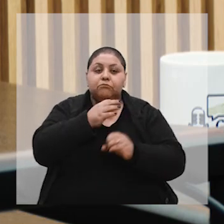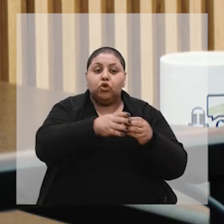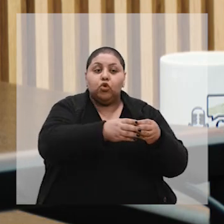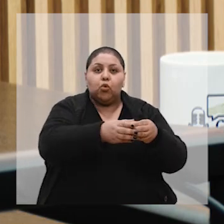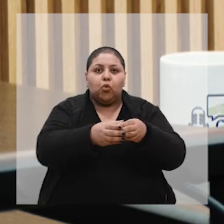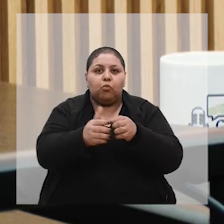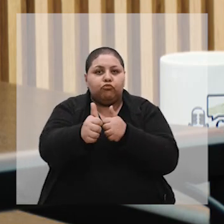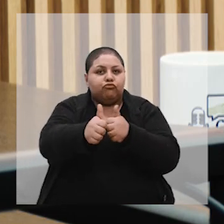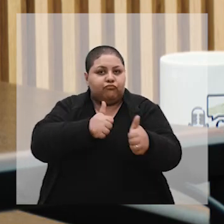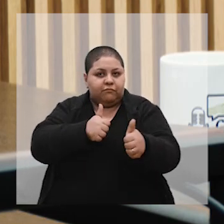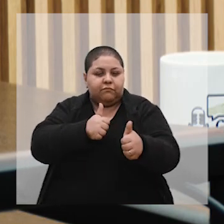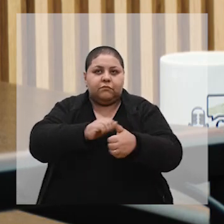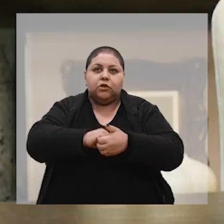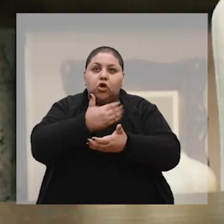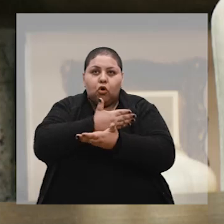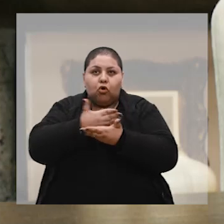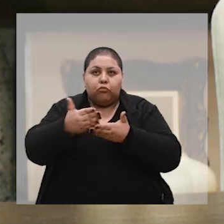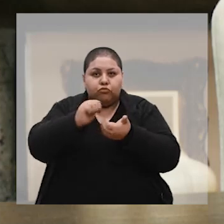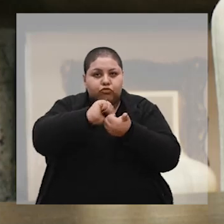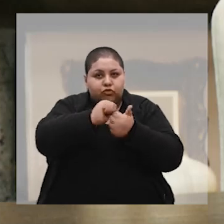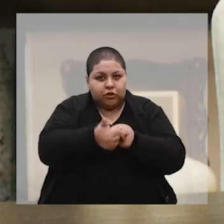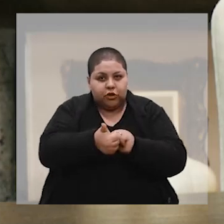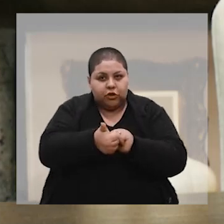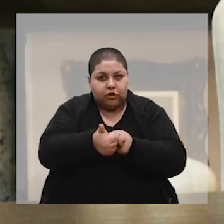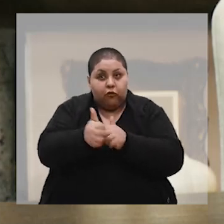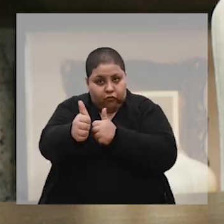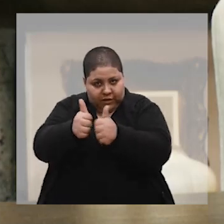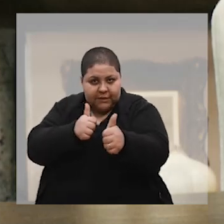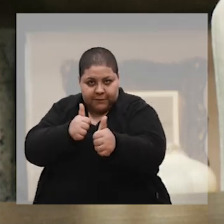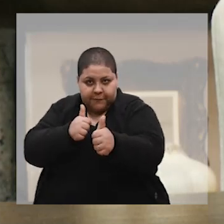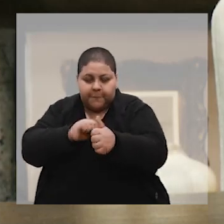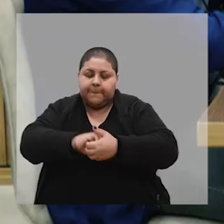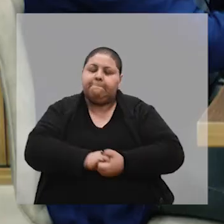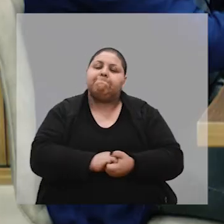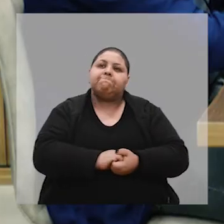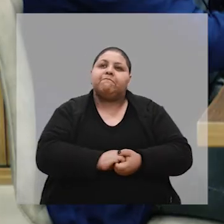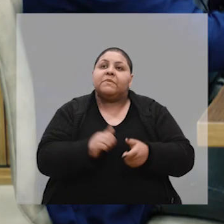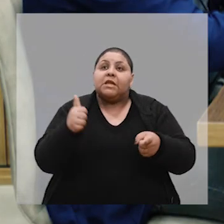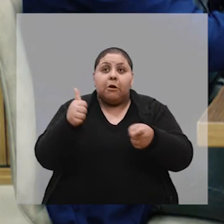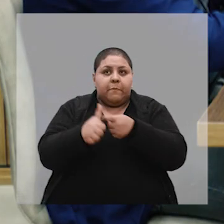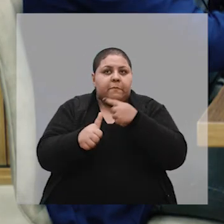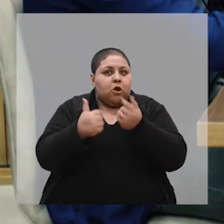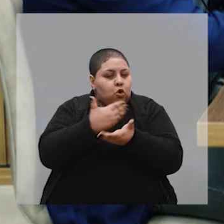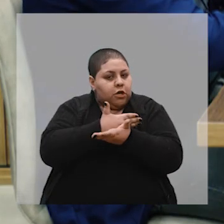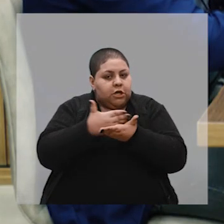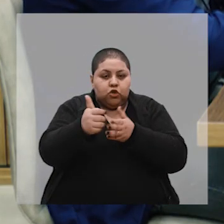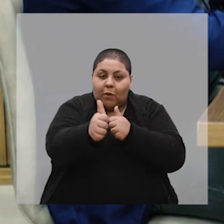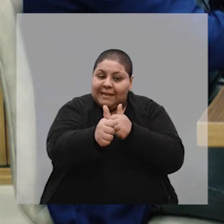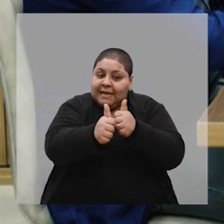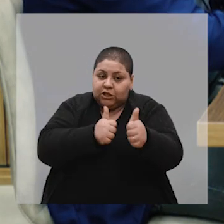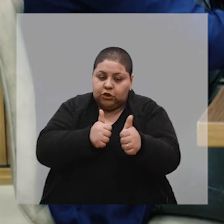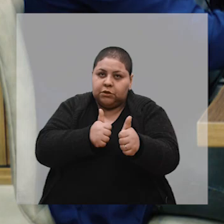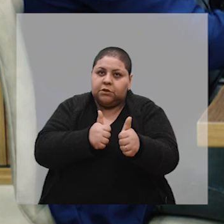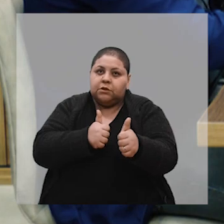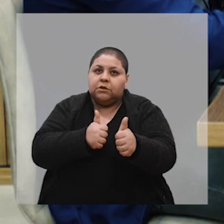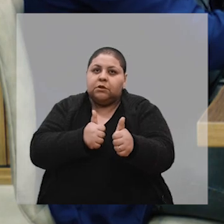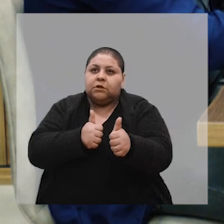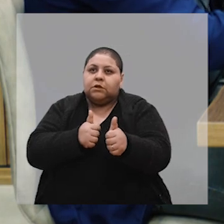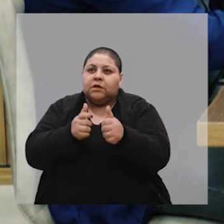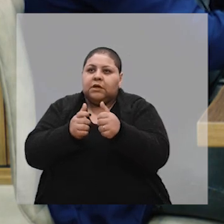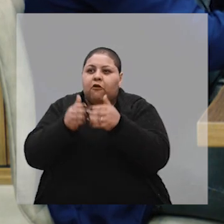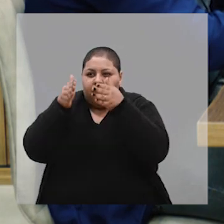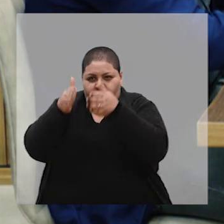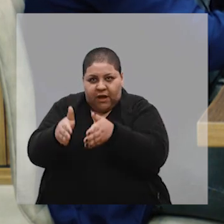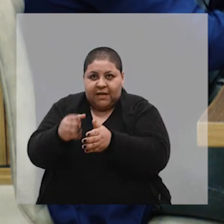na modalidade. A tua entrada no esporte em Caxias foi o atletismo. Primeira, a porta de entrada foi o atletismo. Uma